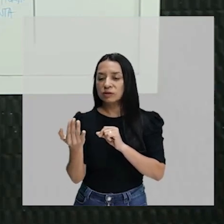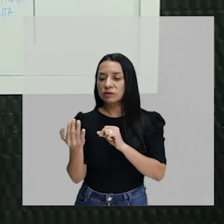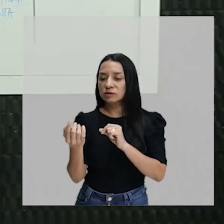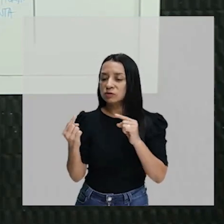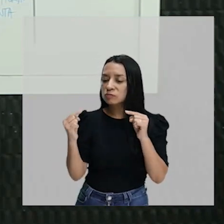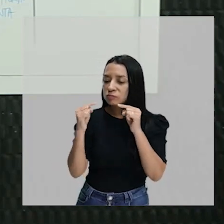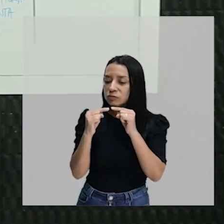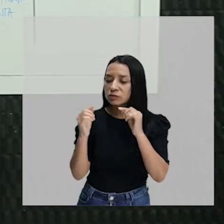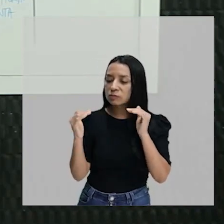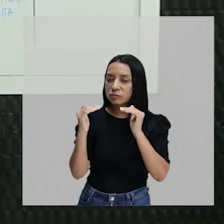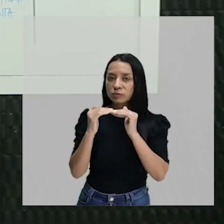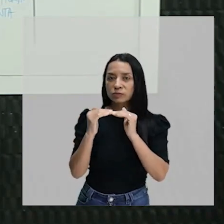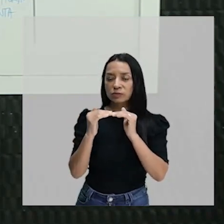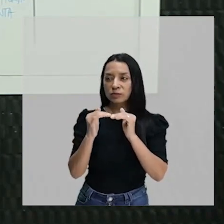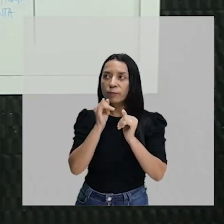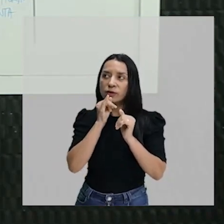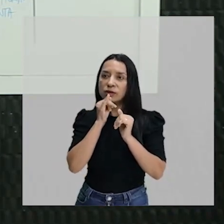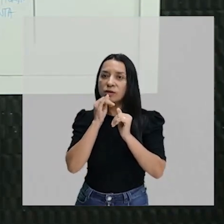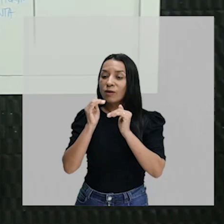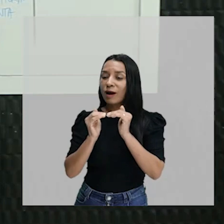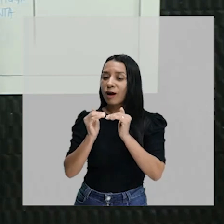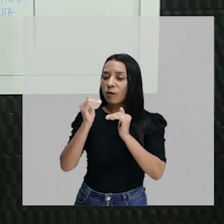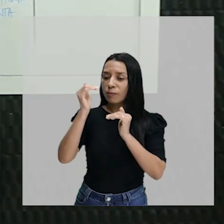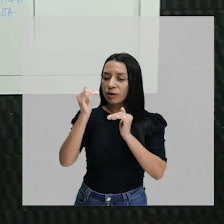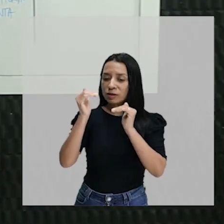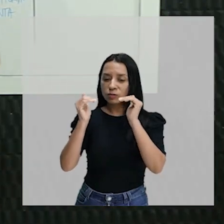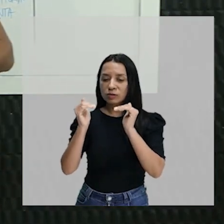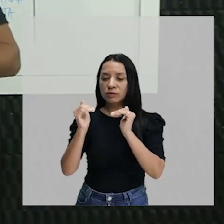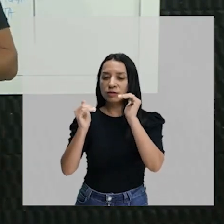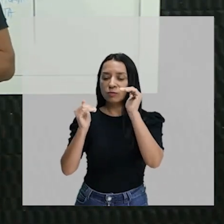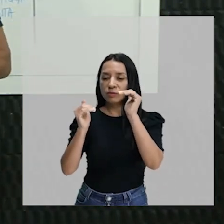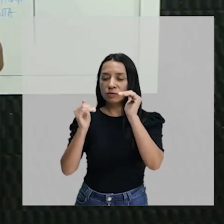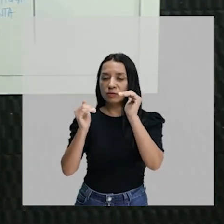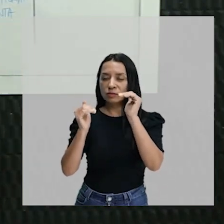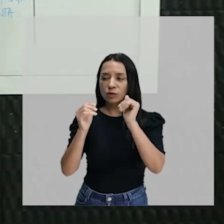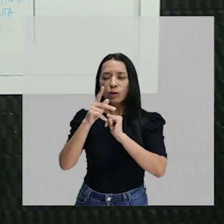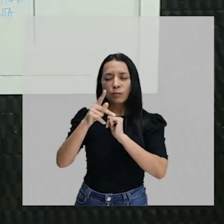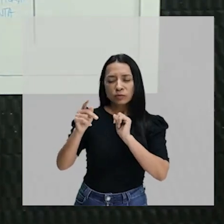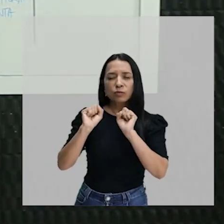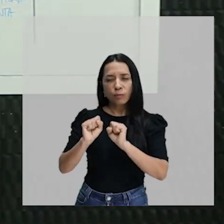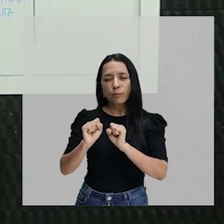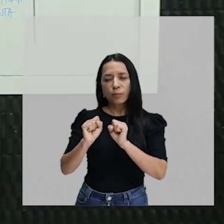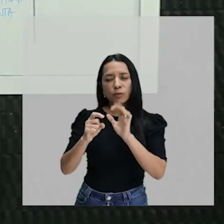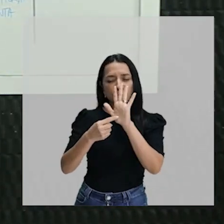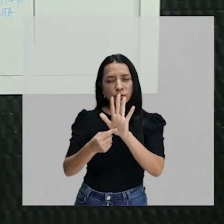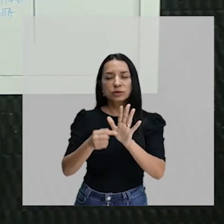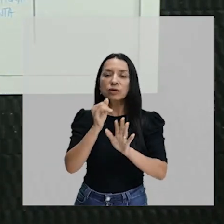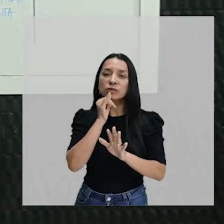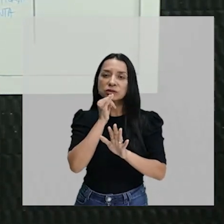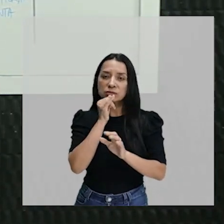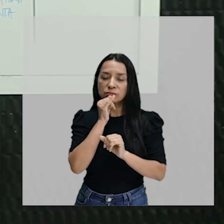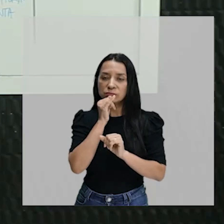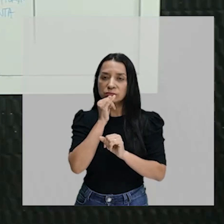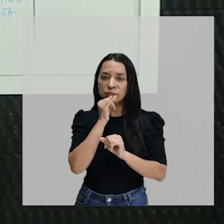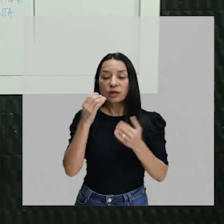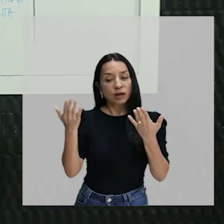aumenta uma delas e totalmente na mesma proporção Professor só pode dar um exemplo Vou colocar aqui um exemplo no quadro mas eu vou dar um exemplo bem